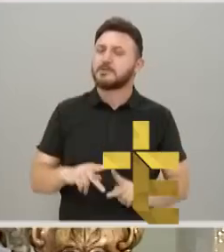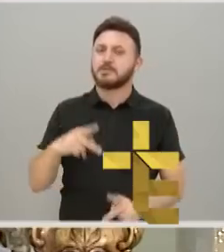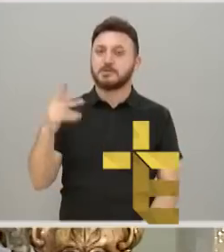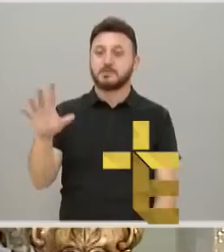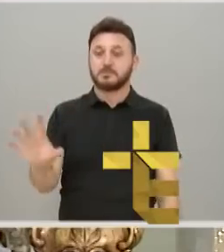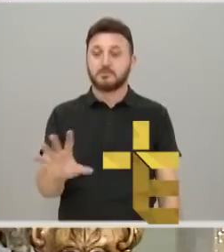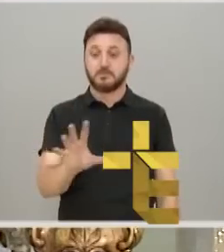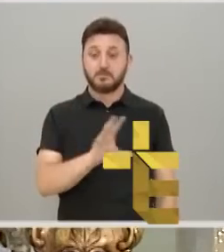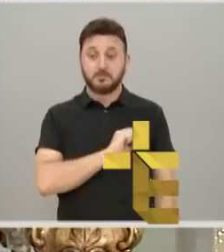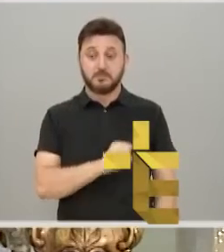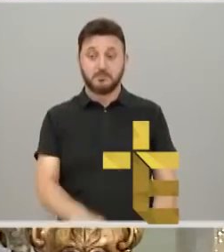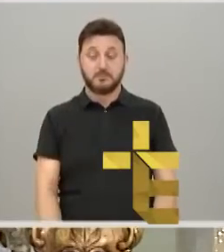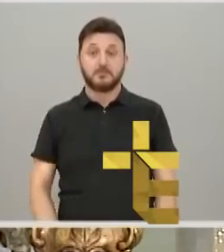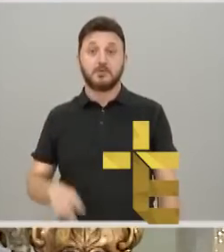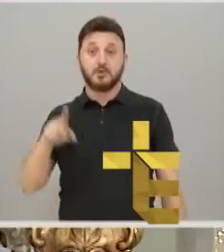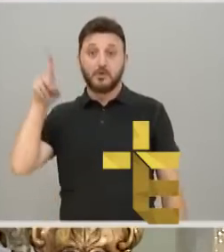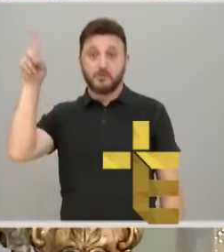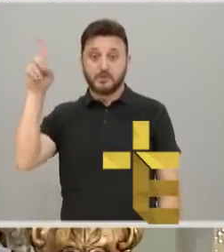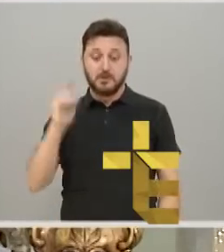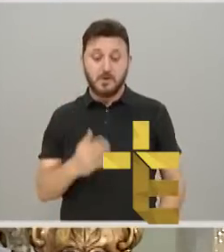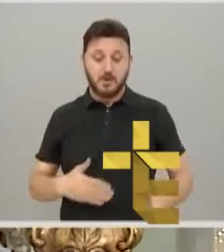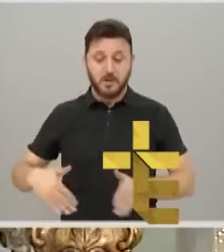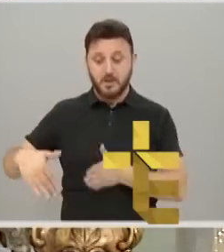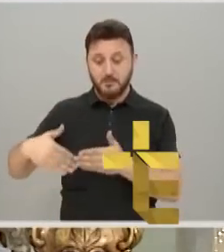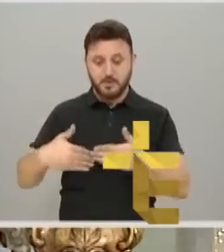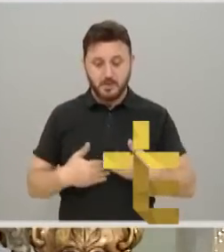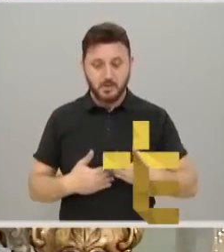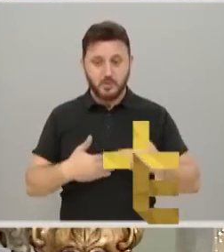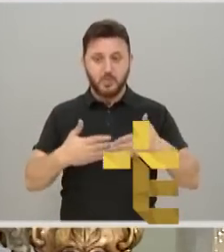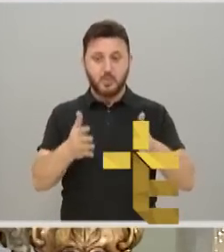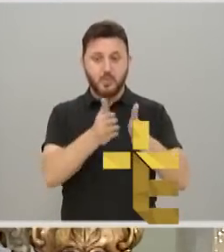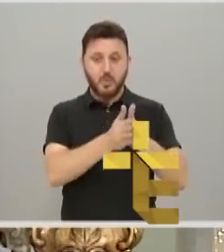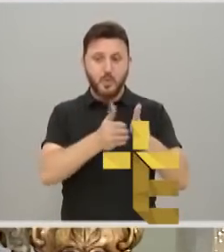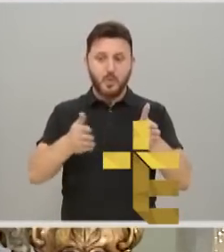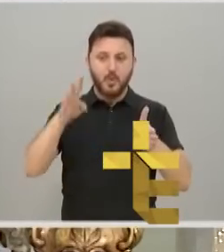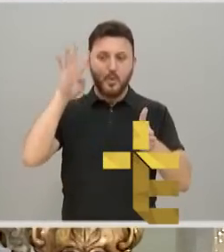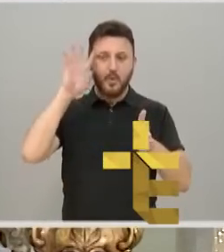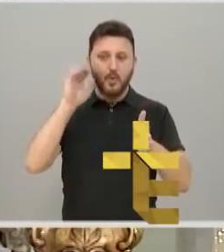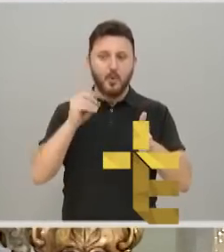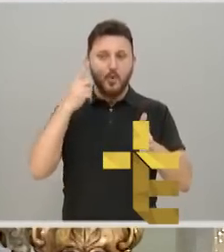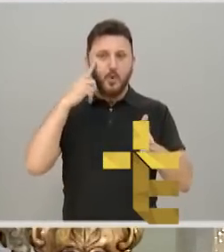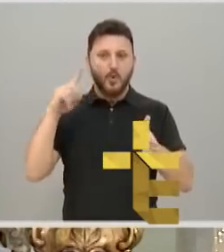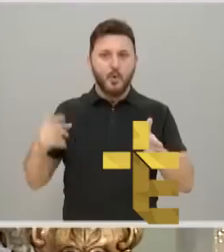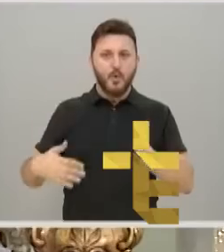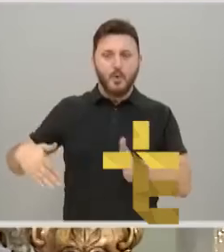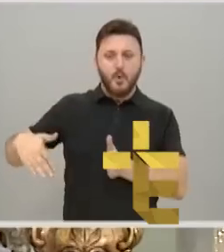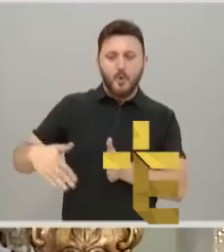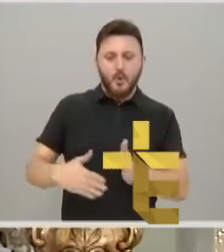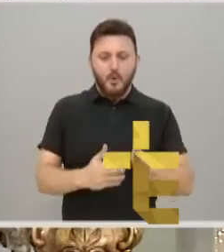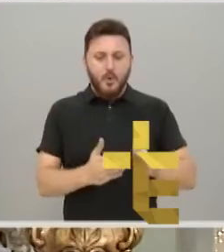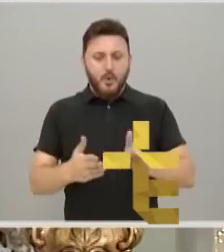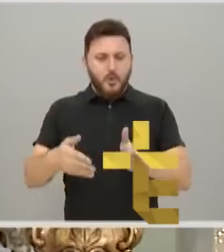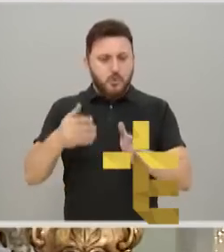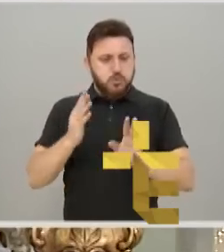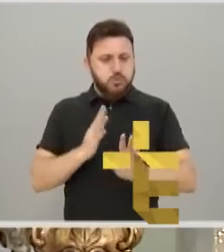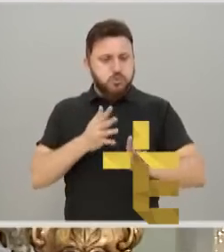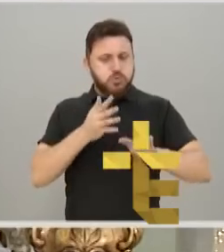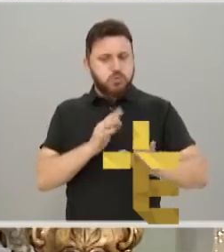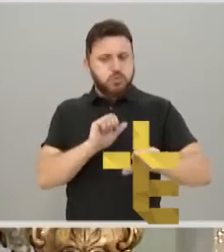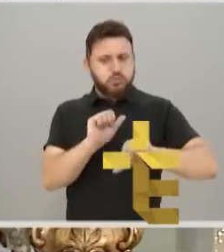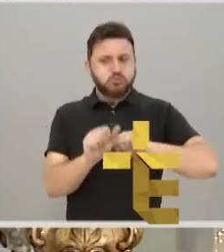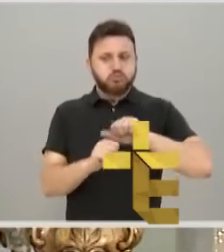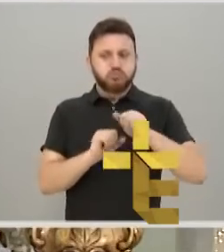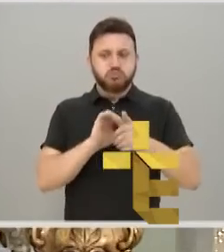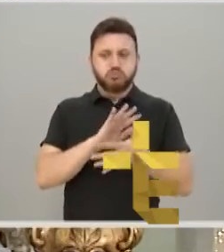amor. Vós reabris para a Igreja durante esta quaresma a estrada do êxodo para ela.